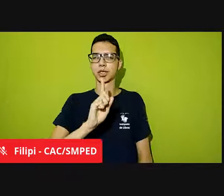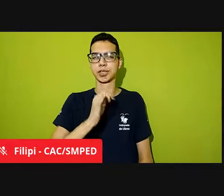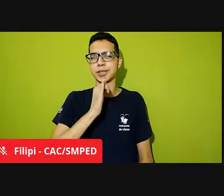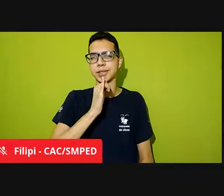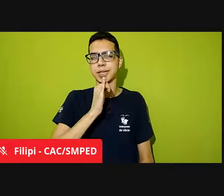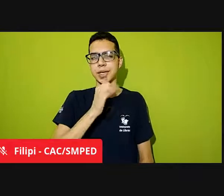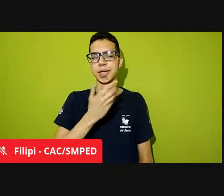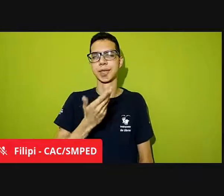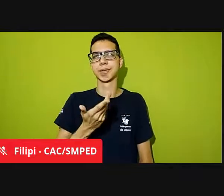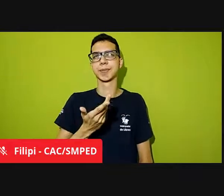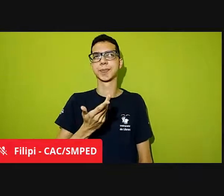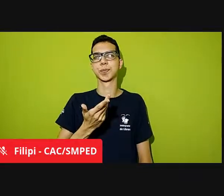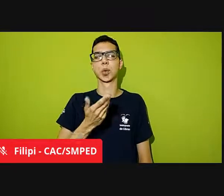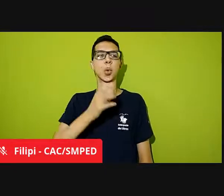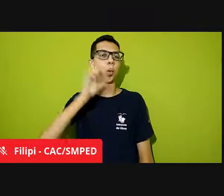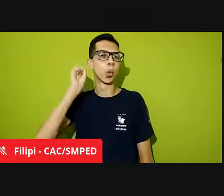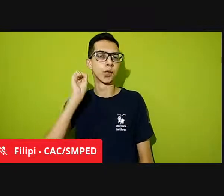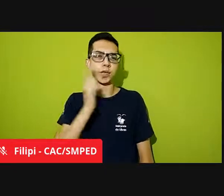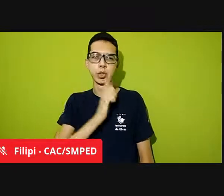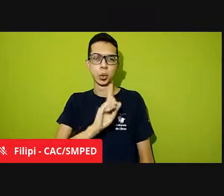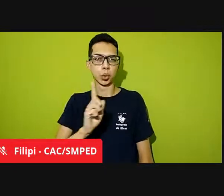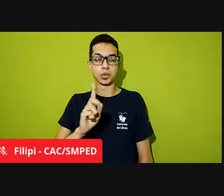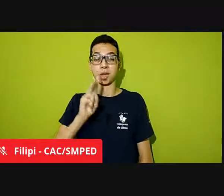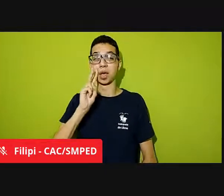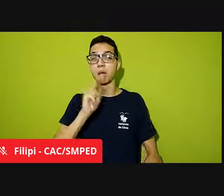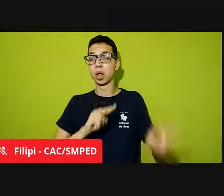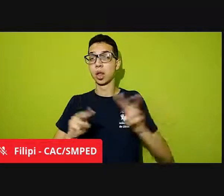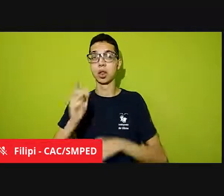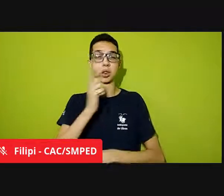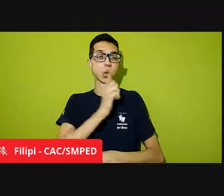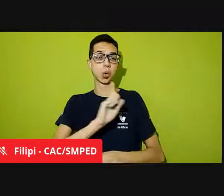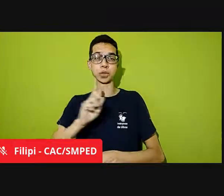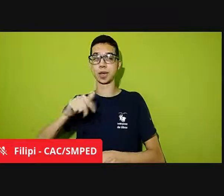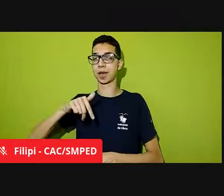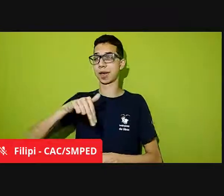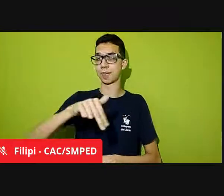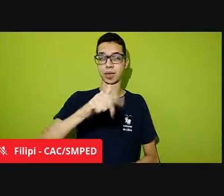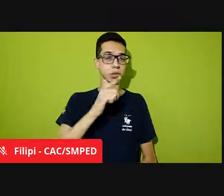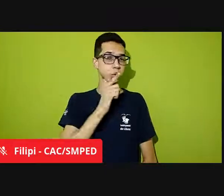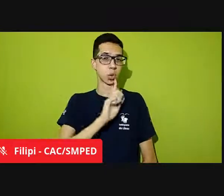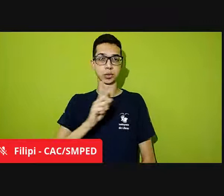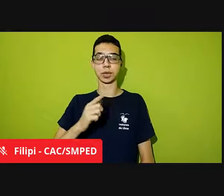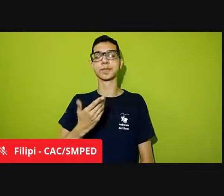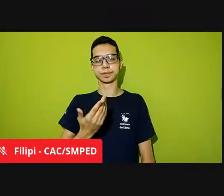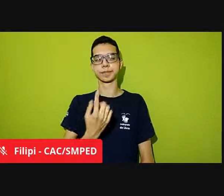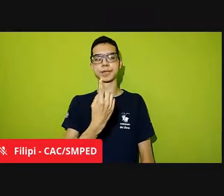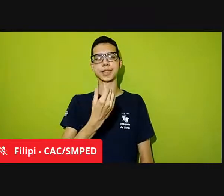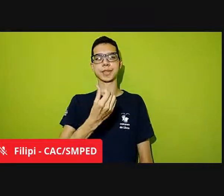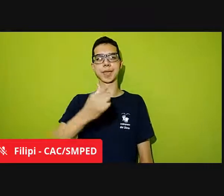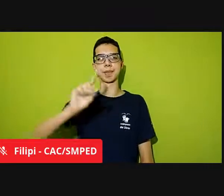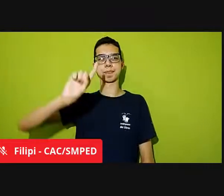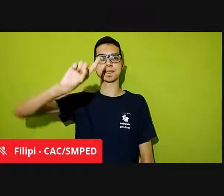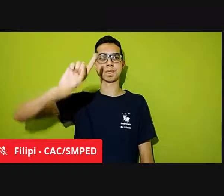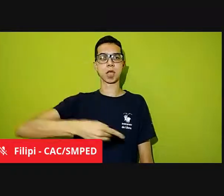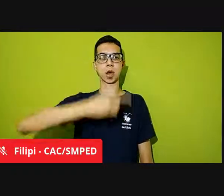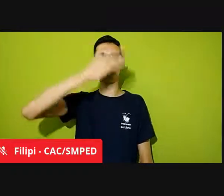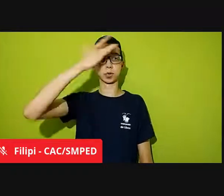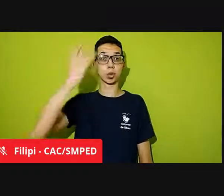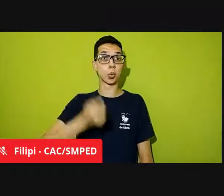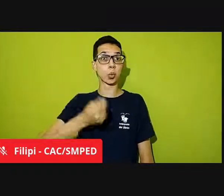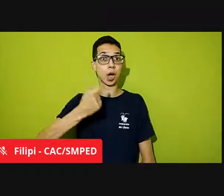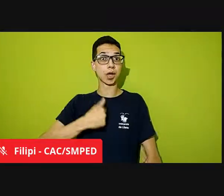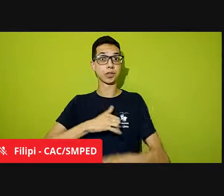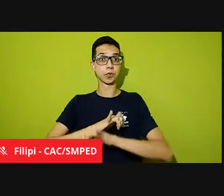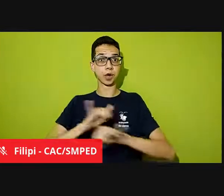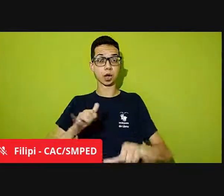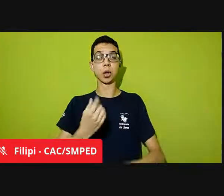ouvir, enxergar ou caminhar, eu estou falando de quase 16 milhões de pessoas a nível Brasil e quase